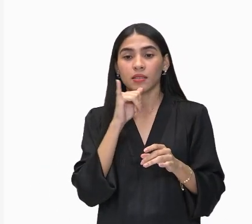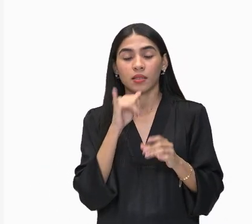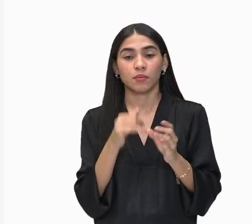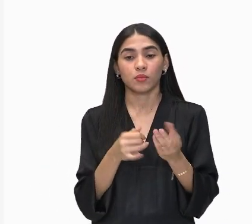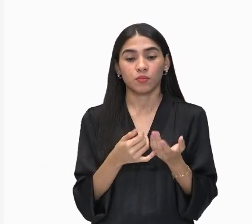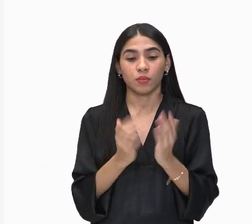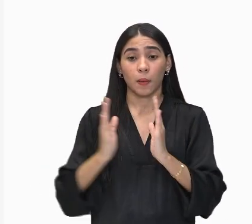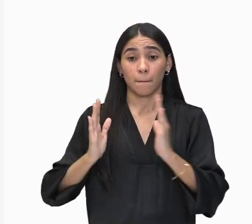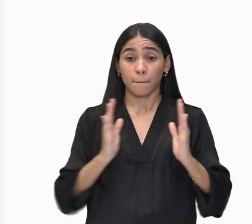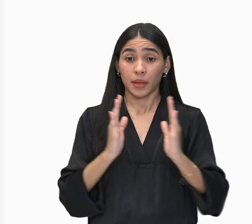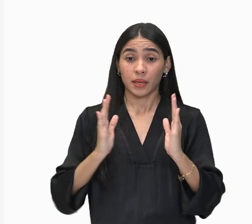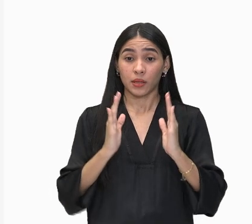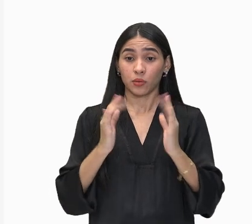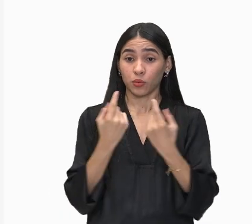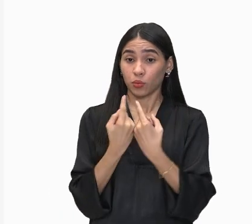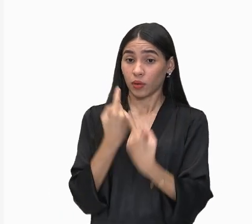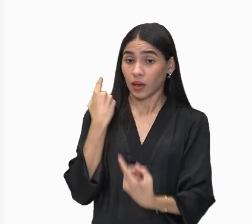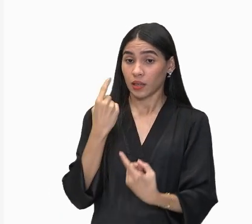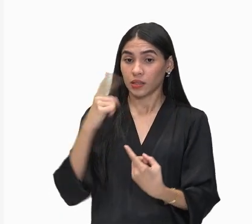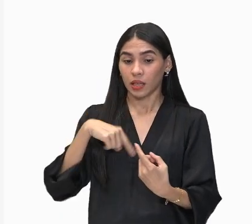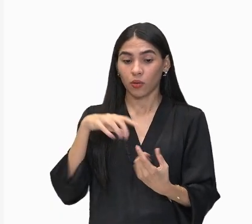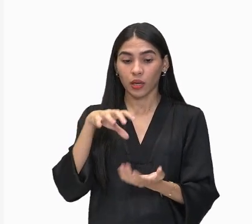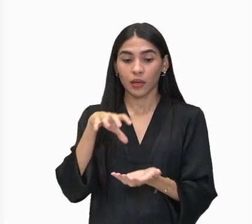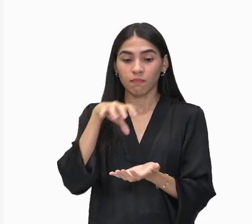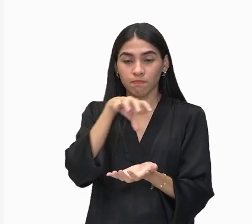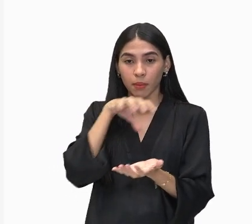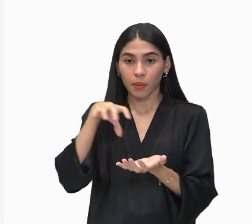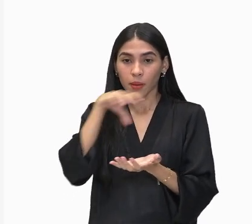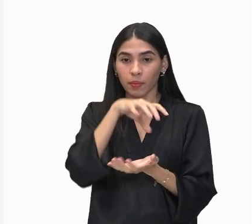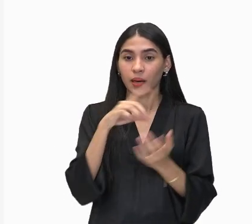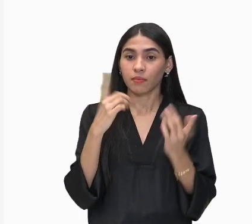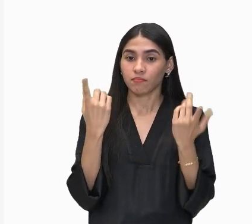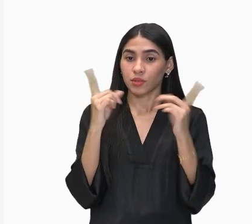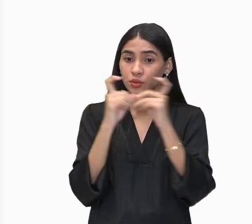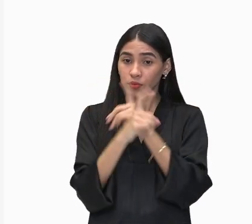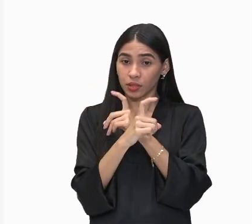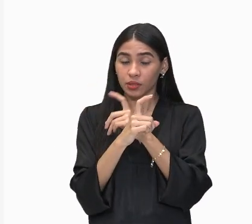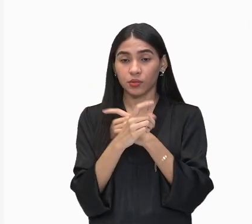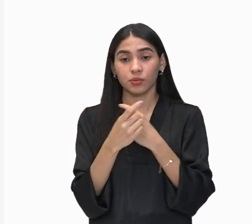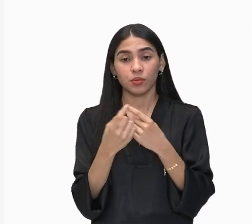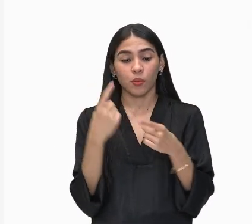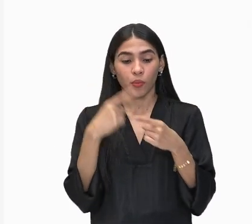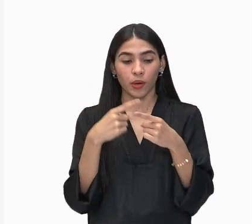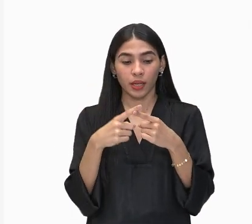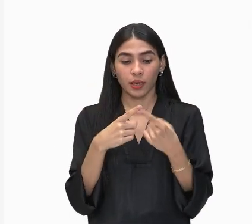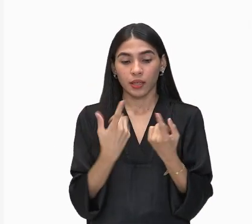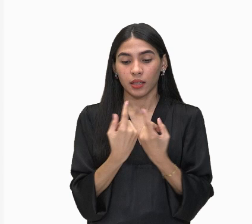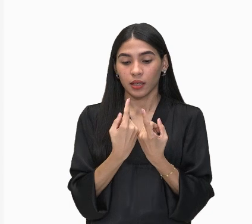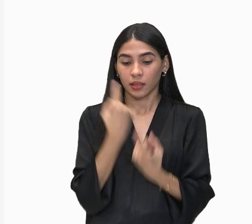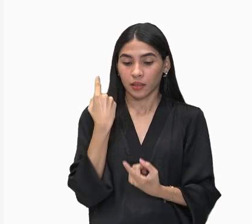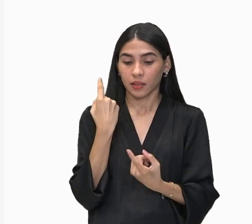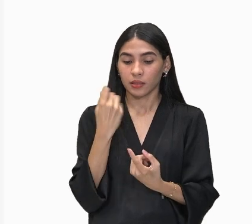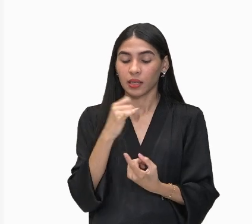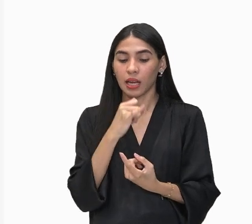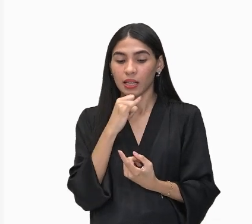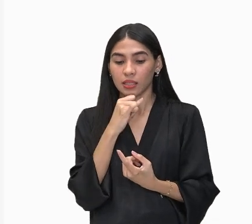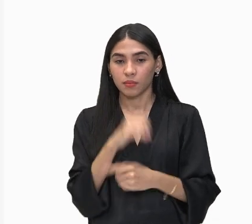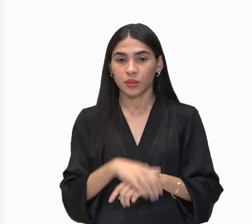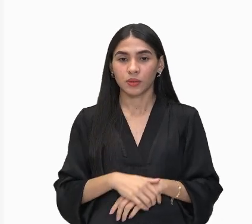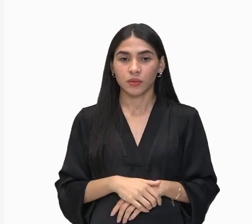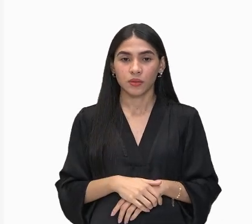eras geológicas, é uma distribuição gondwana. Quer dizer que eles habitavam, quando era a Gondwana